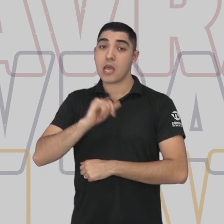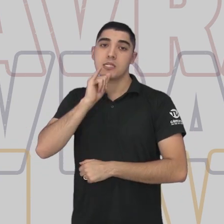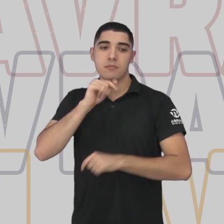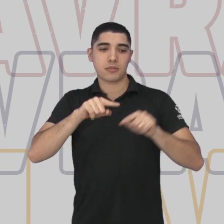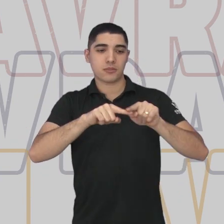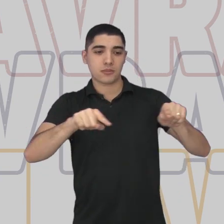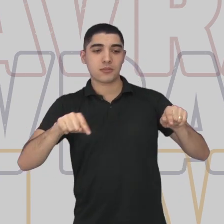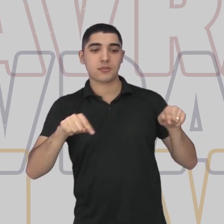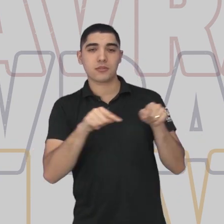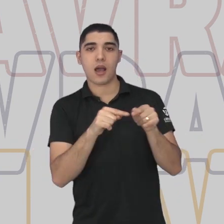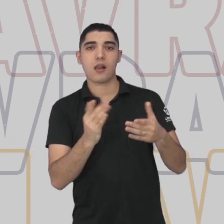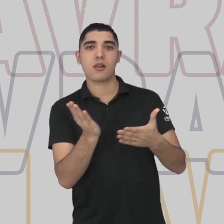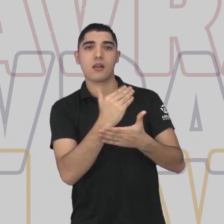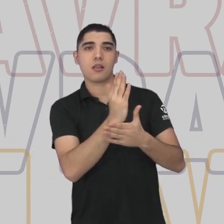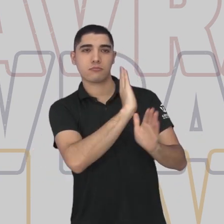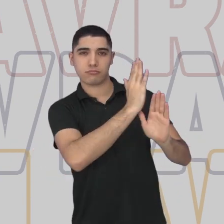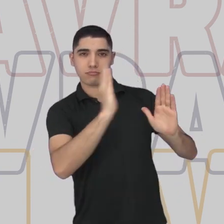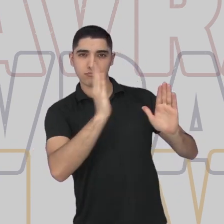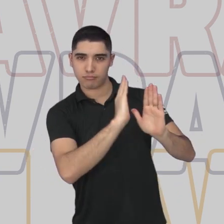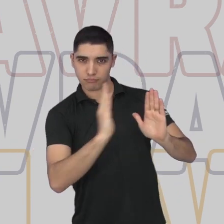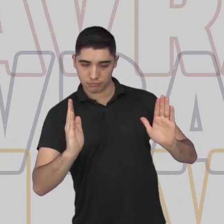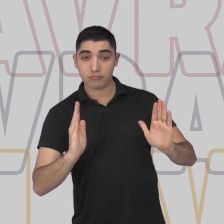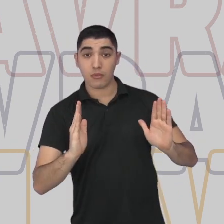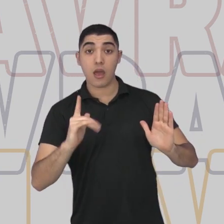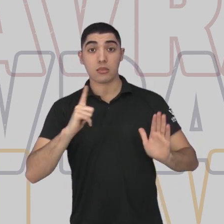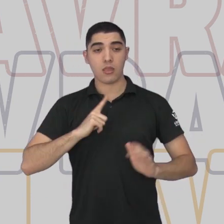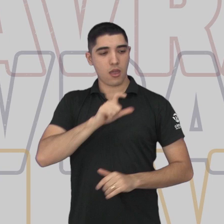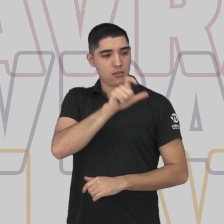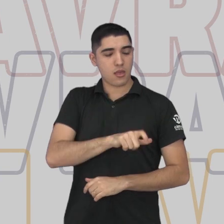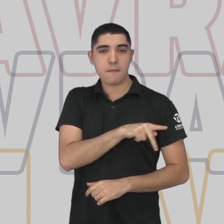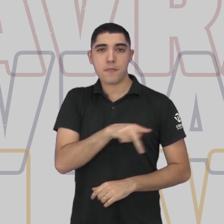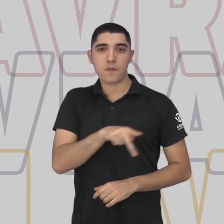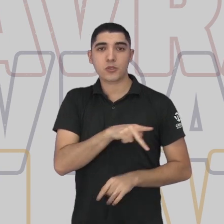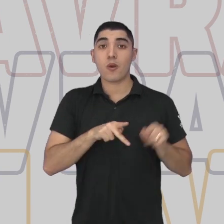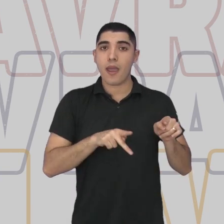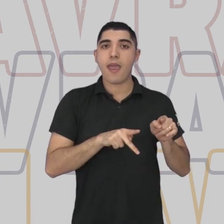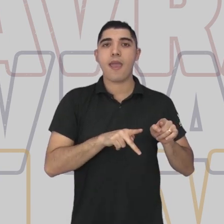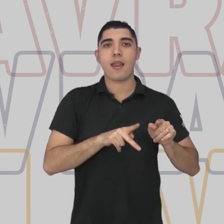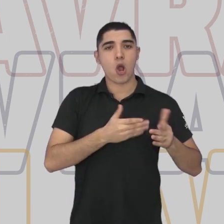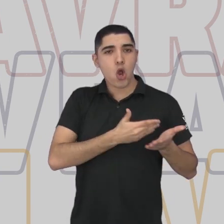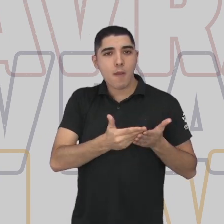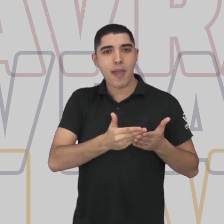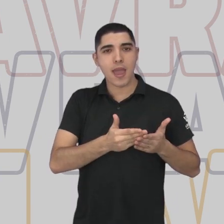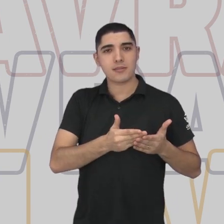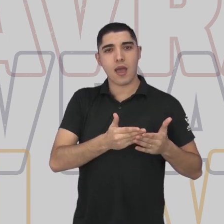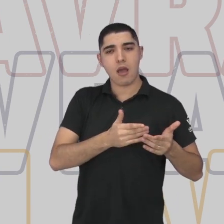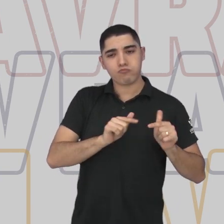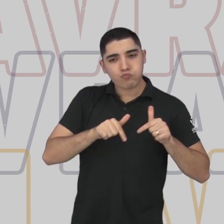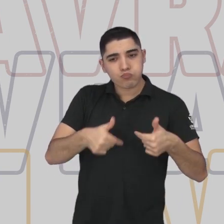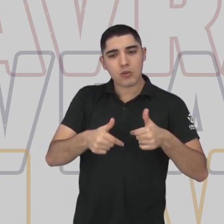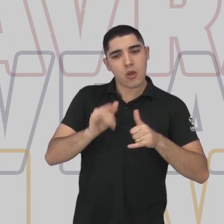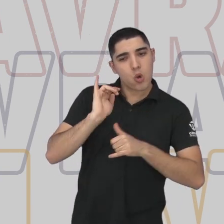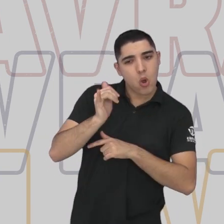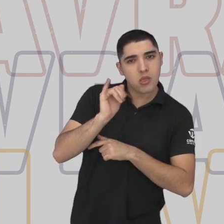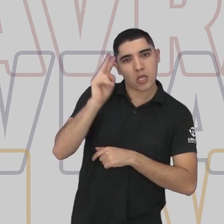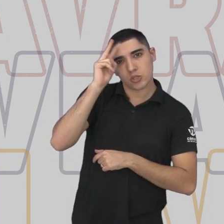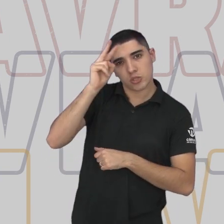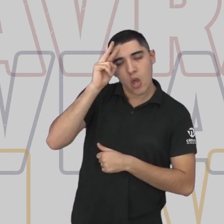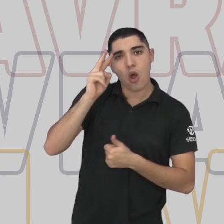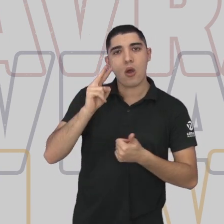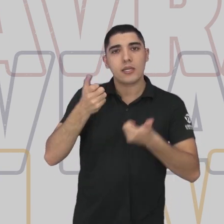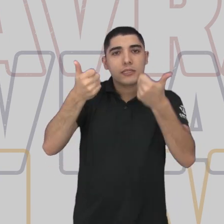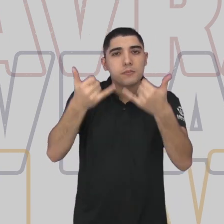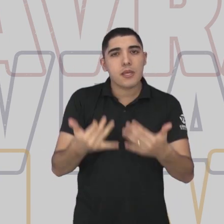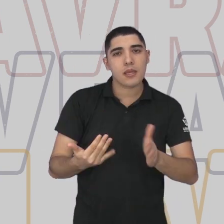sala de leitura e dentro da sala de leitura tem uma professora que fica dedicando a contar a história, a falar sobre